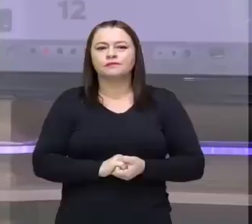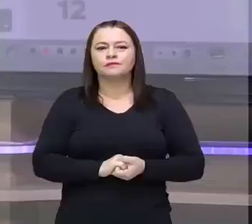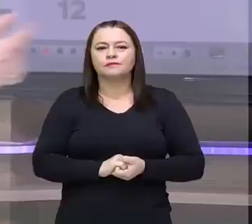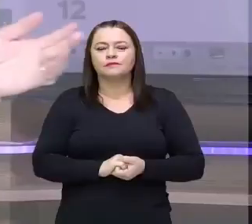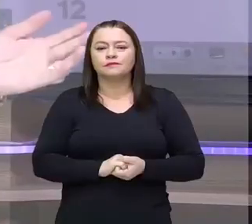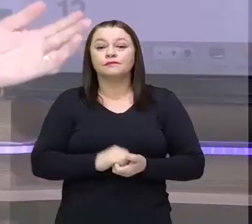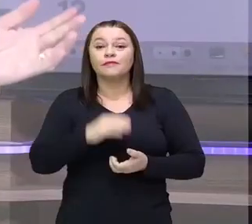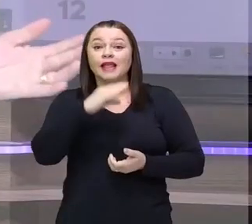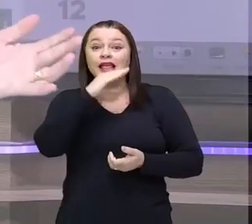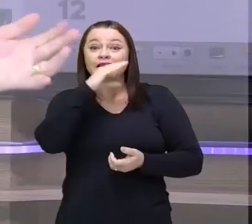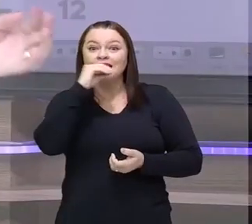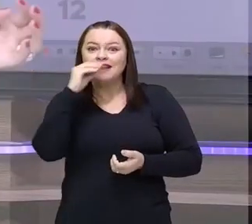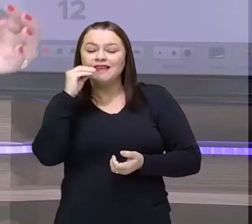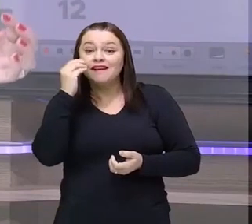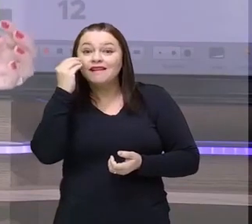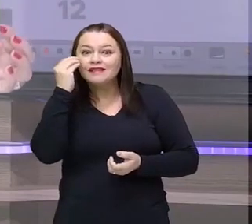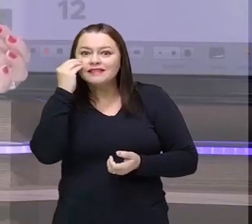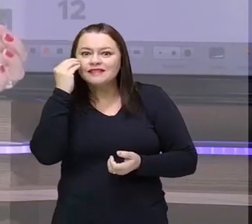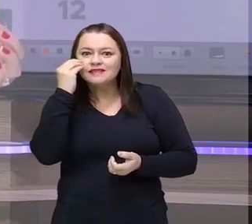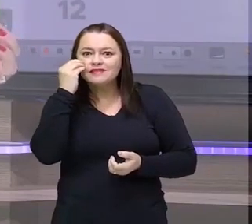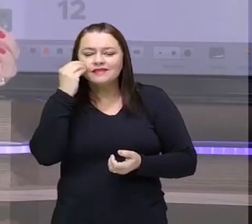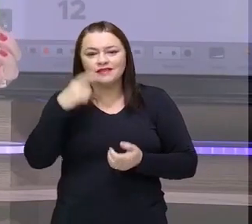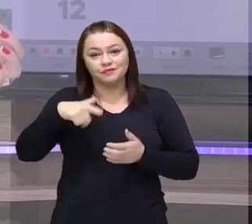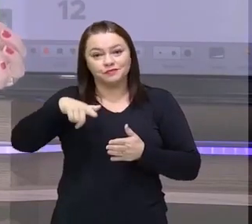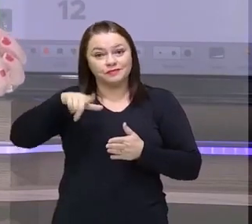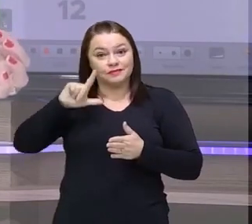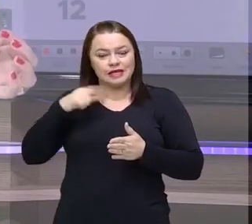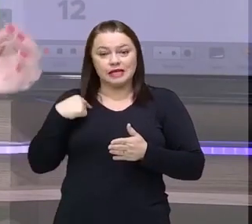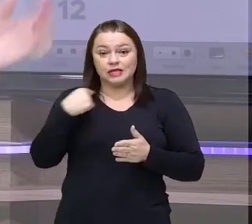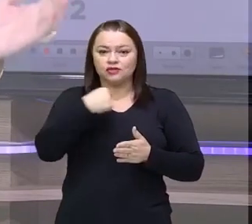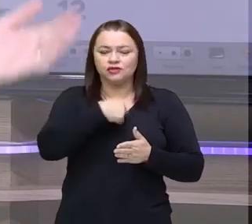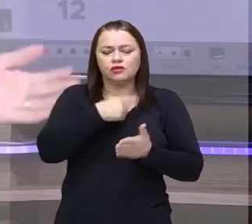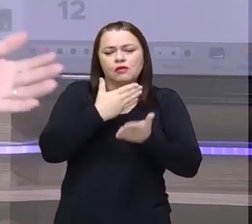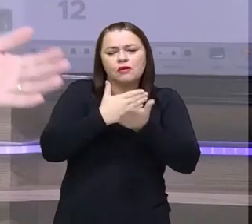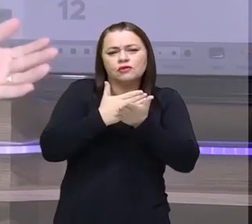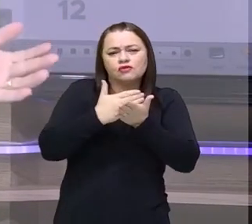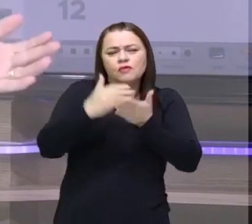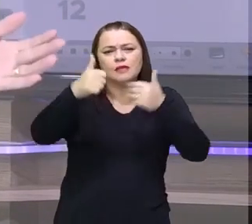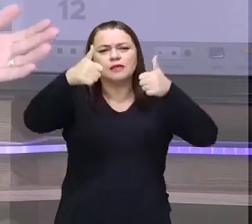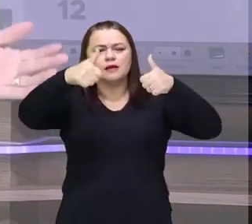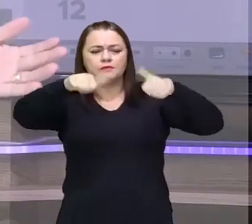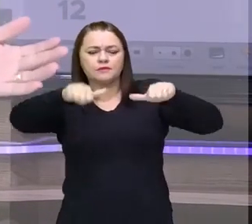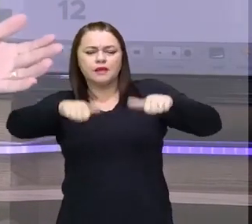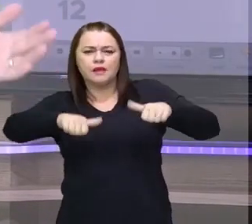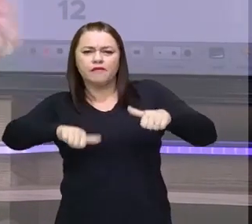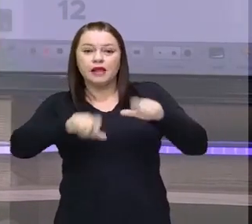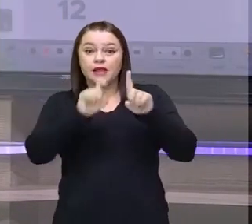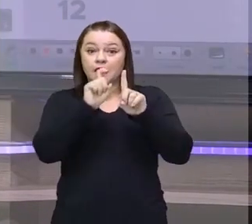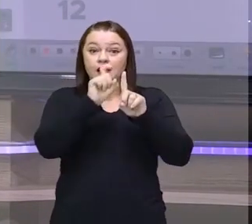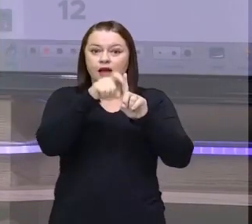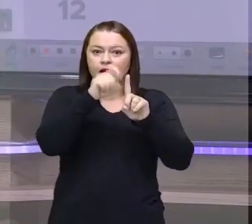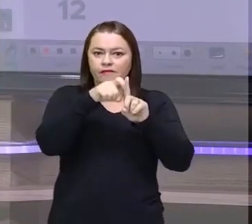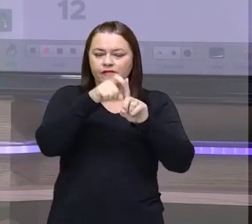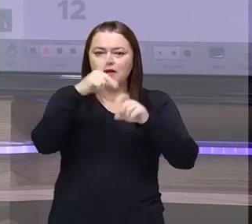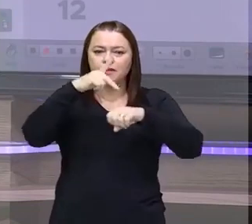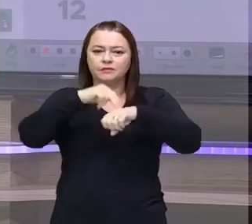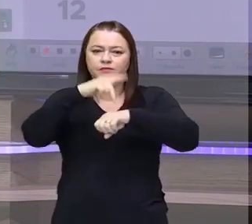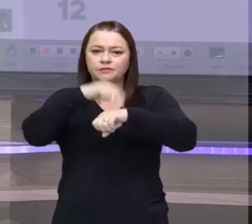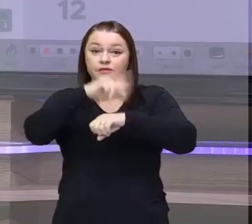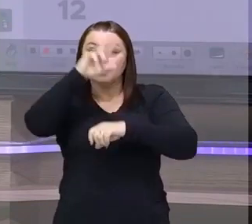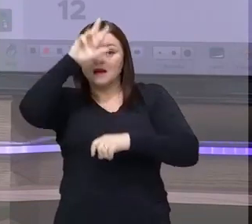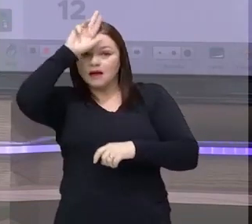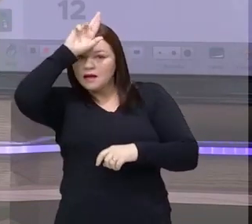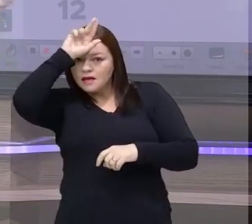Frase. Crianças, olha só. Antes de nós fazermos a análise da fábula A Cigarra e a